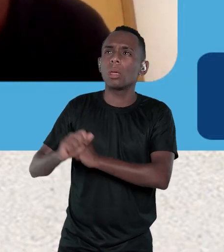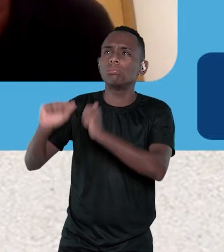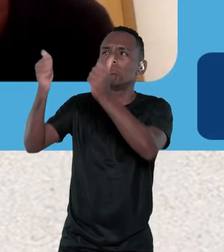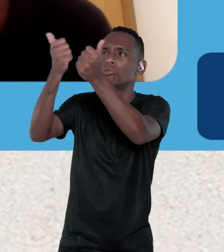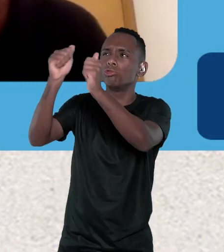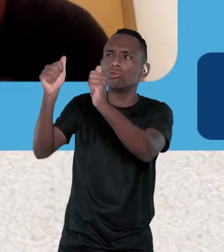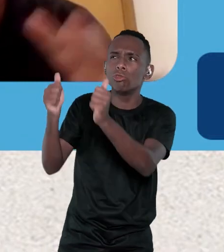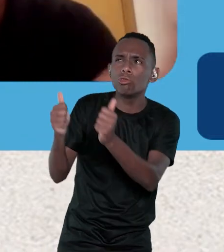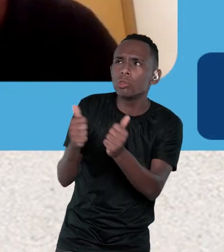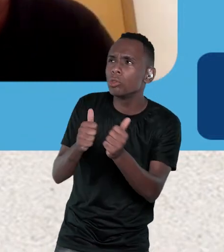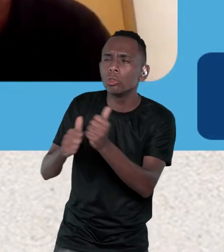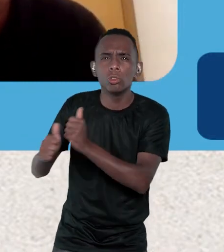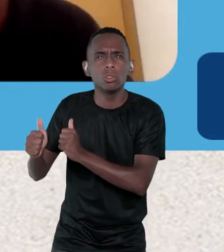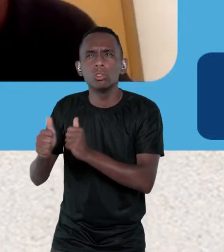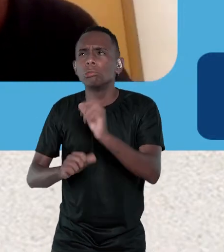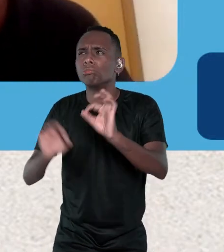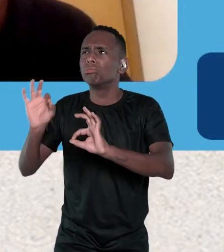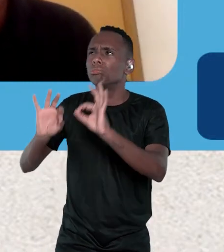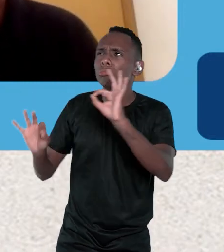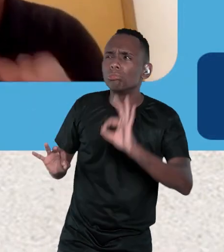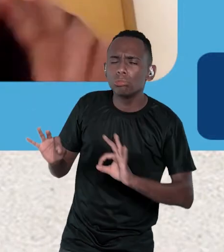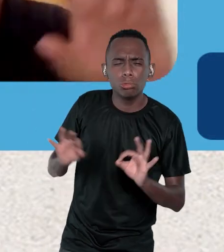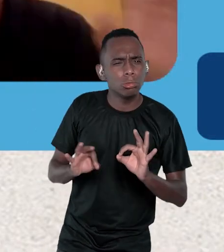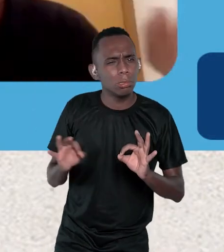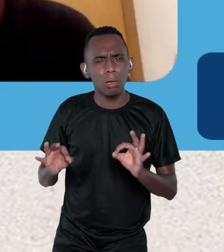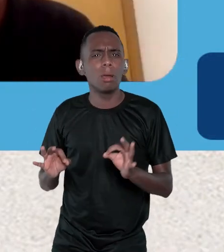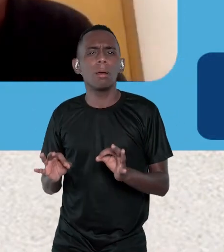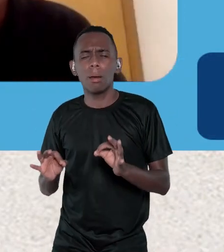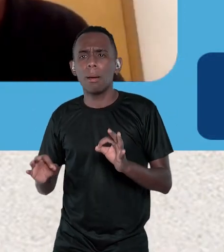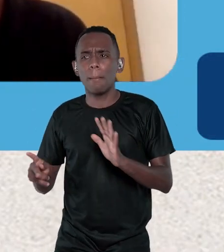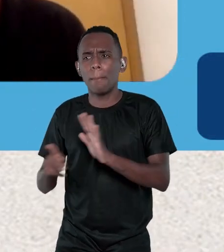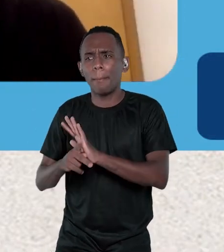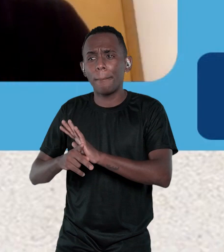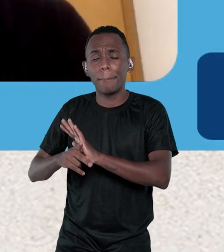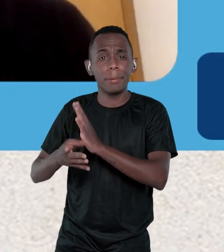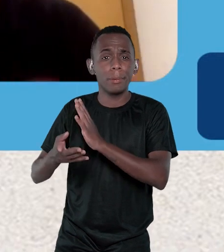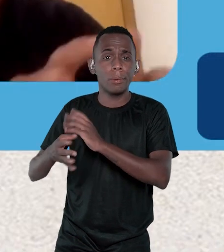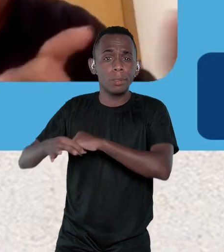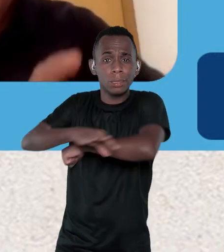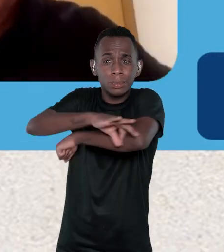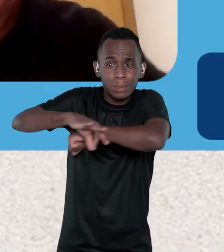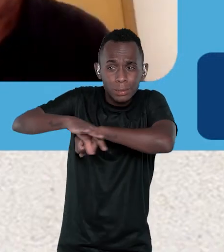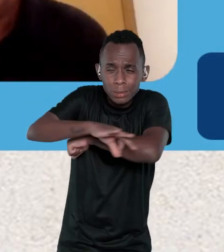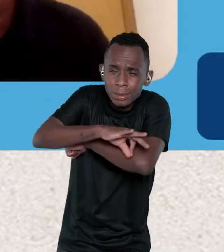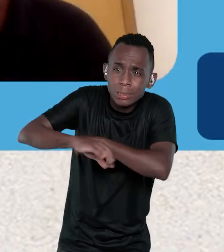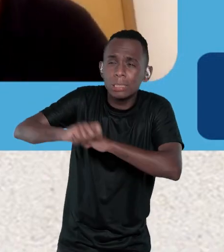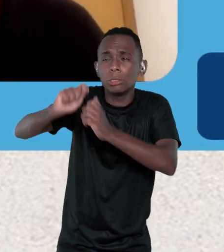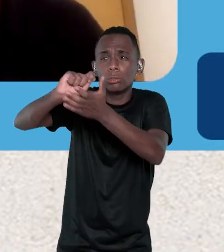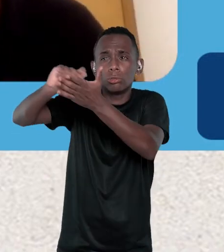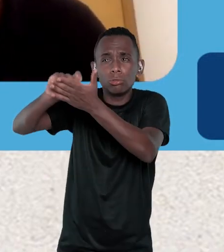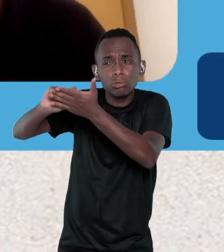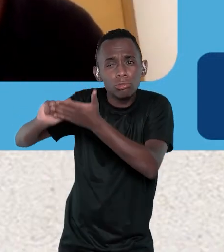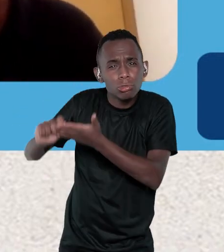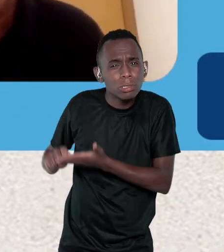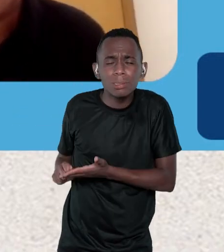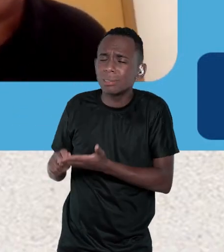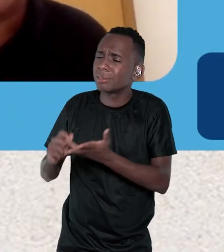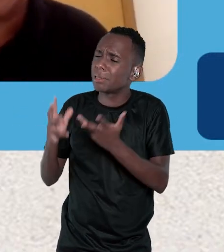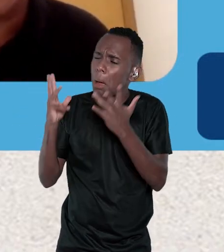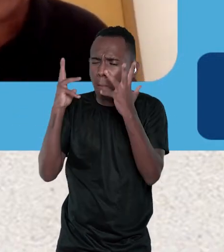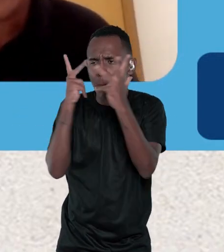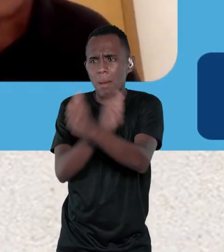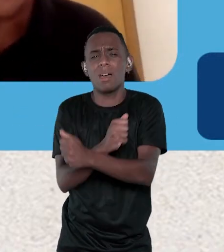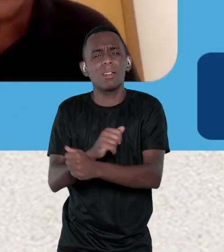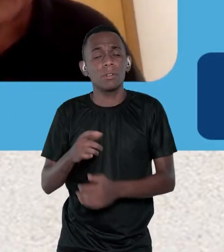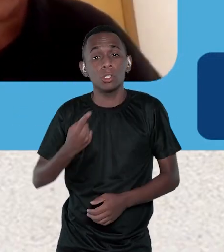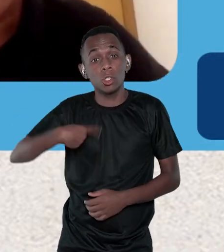Começar pela arquitetura, né? Niemeyer, fazendo lá o mata-borrão, a régua, e o